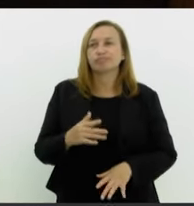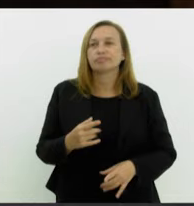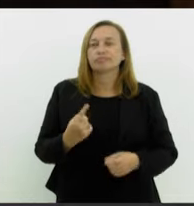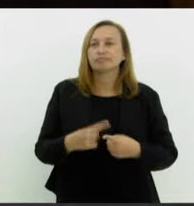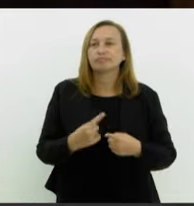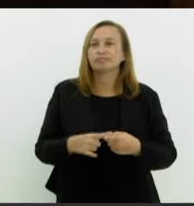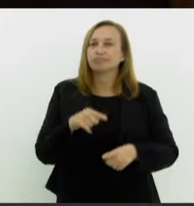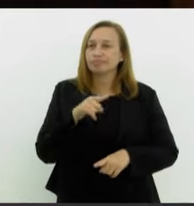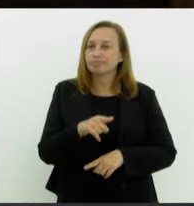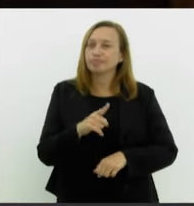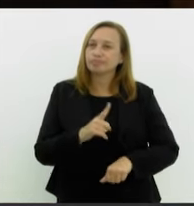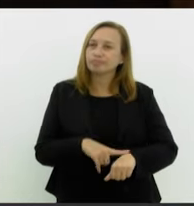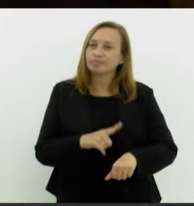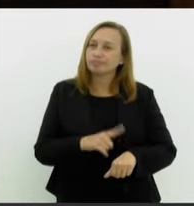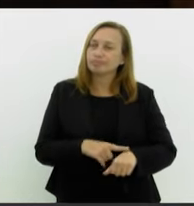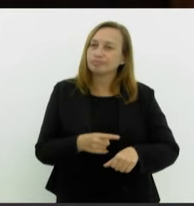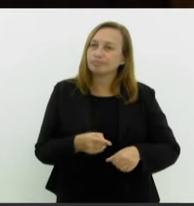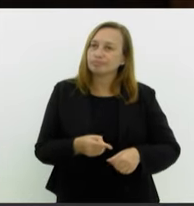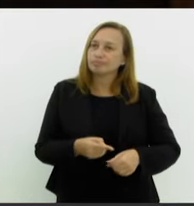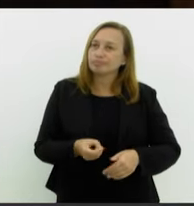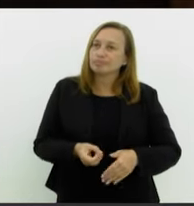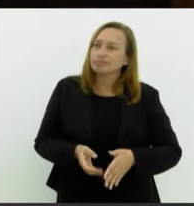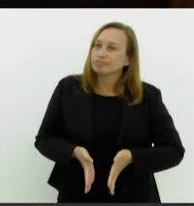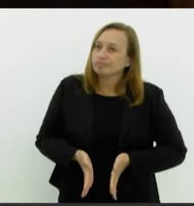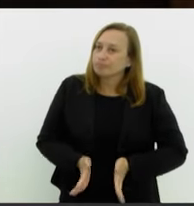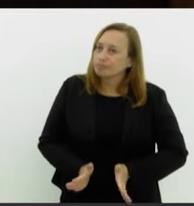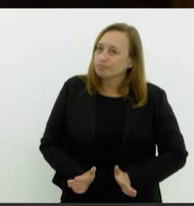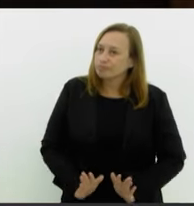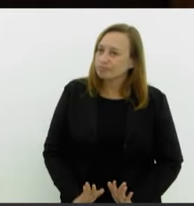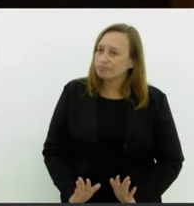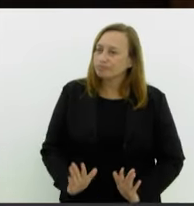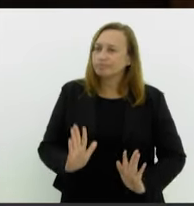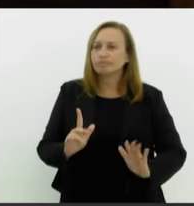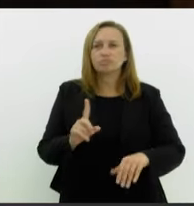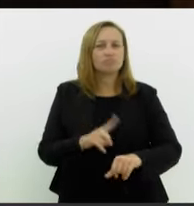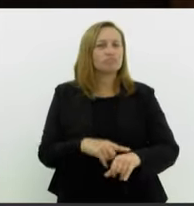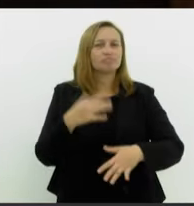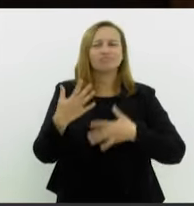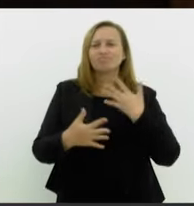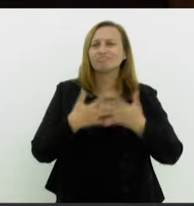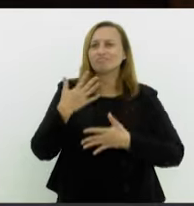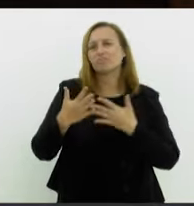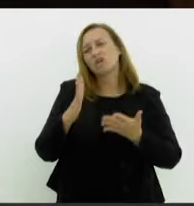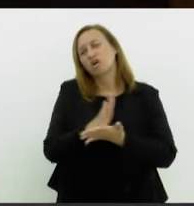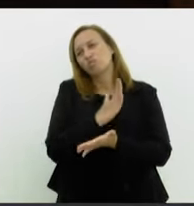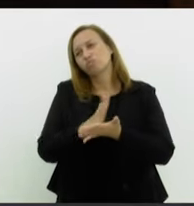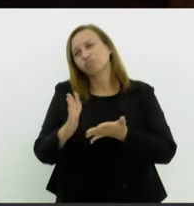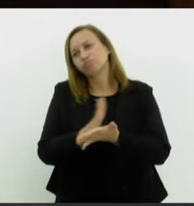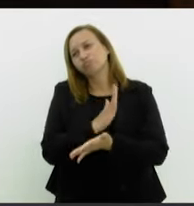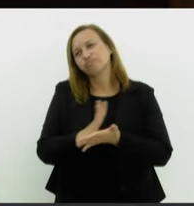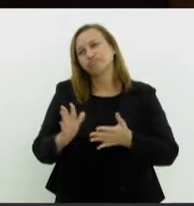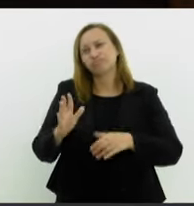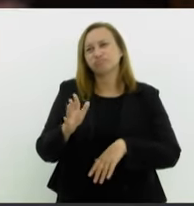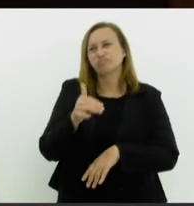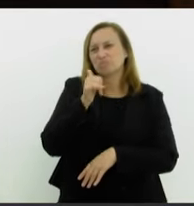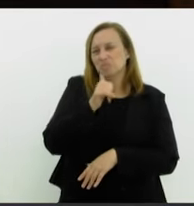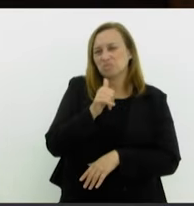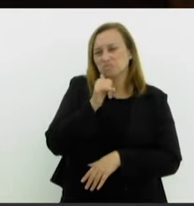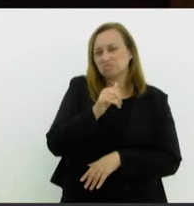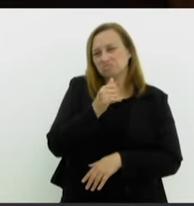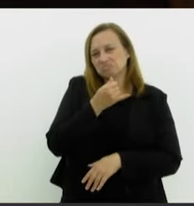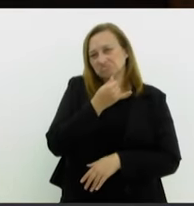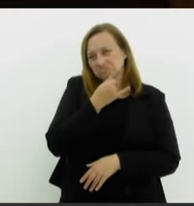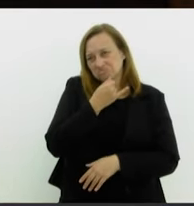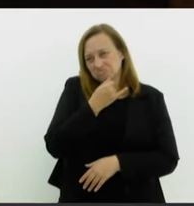naquele momento do parto que é um momento Sublime de alegria para muitas mulheres é sofrimento é desrespeito